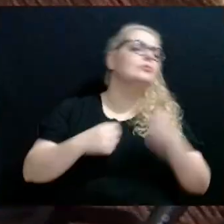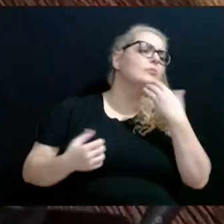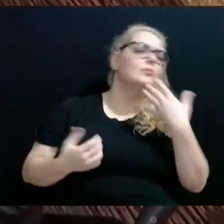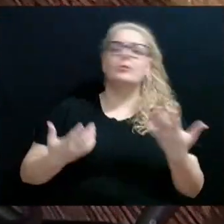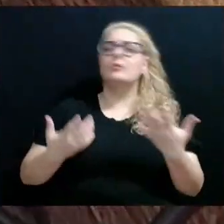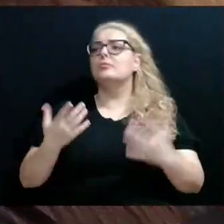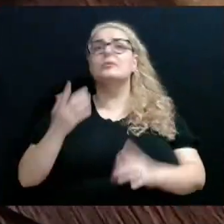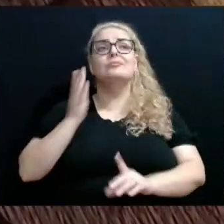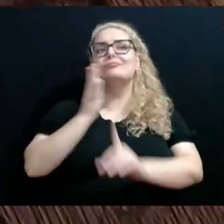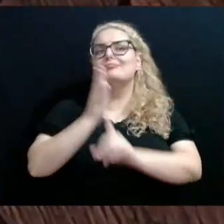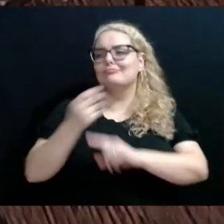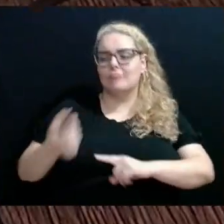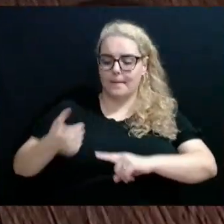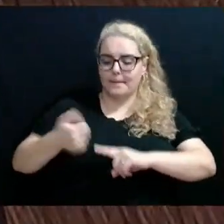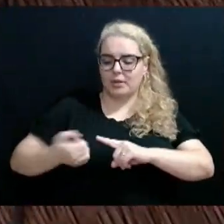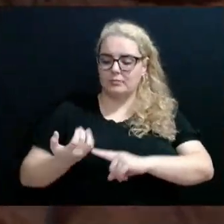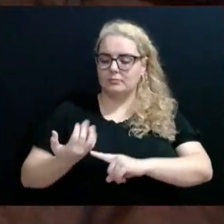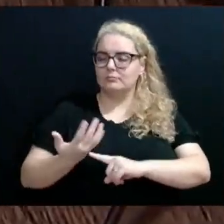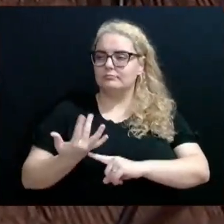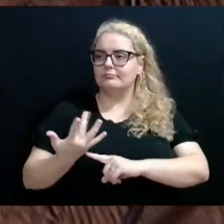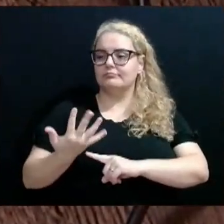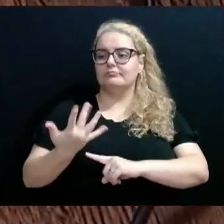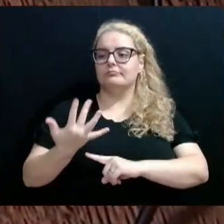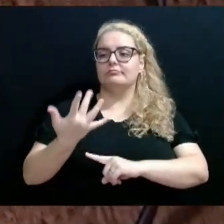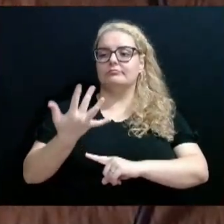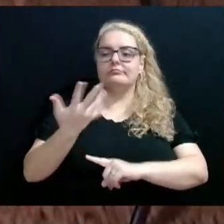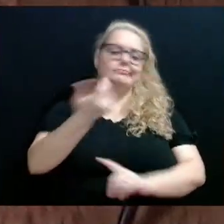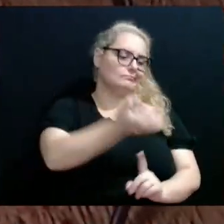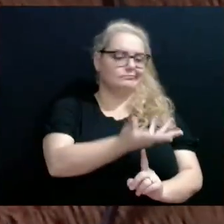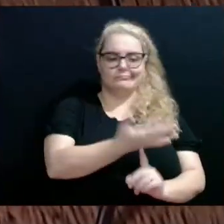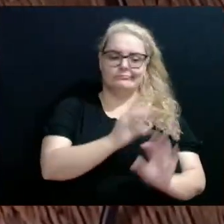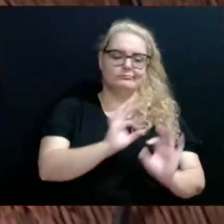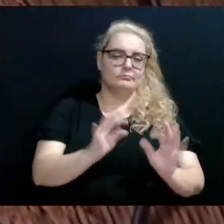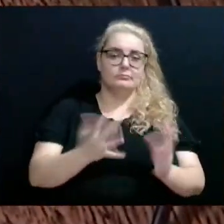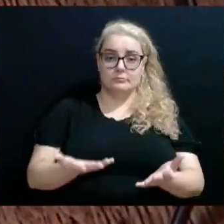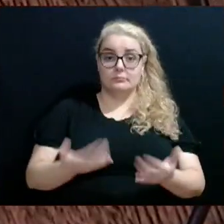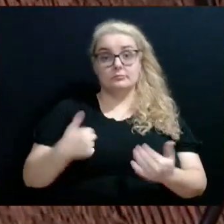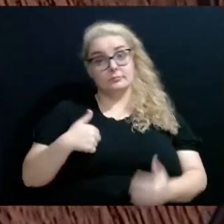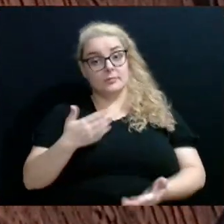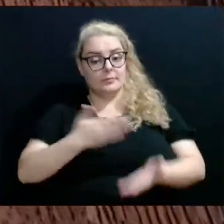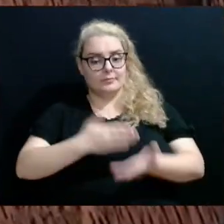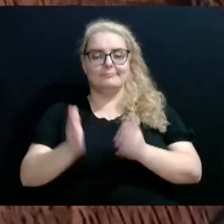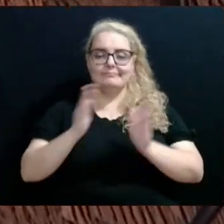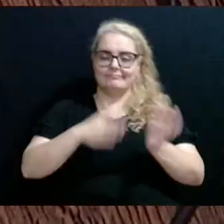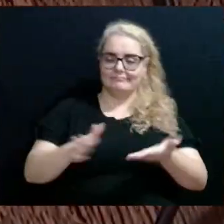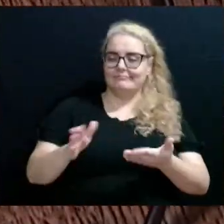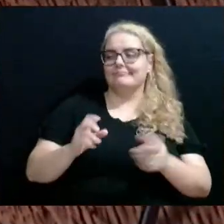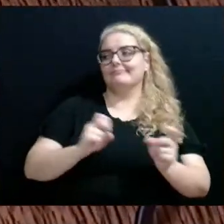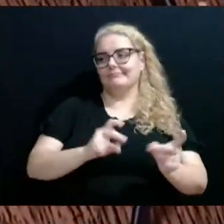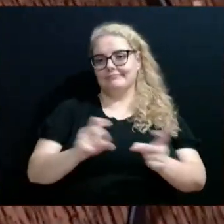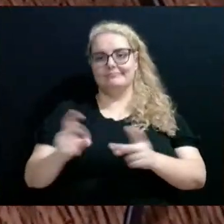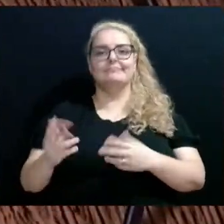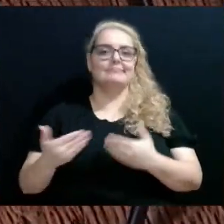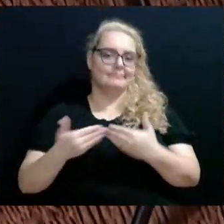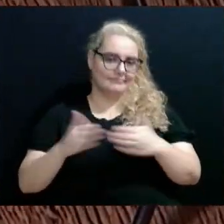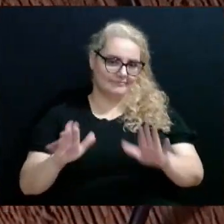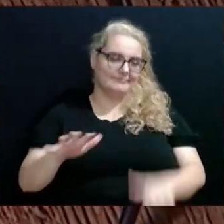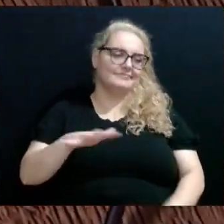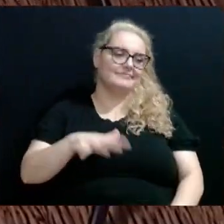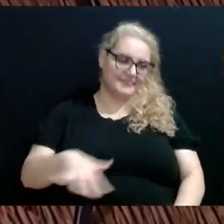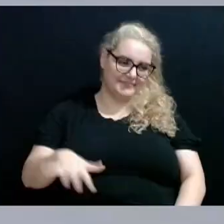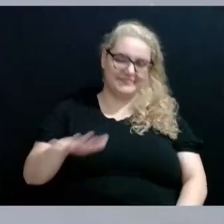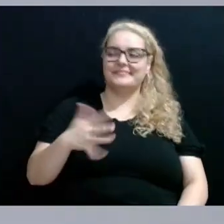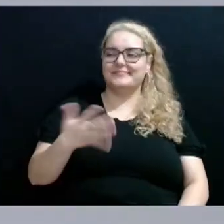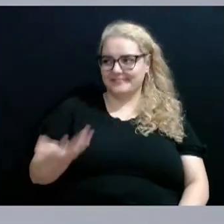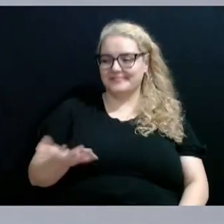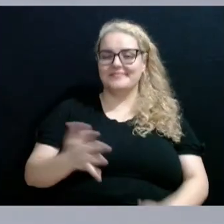assim aí fora, nem vela, enfim. E aí eu comecei a produzir para vender, né? Abrir esse mercado.